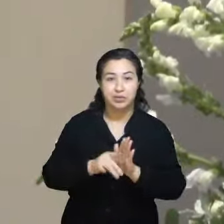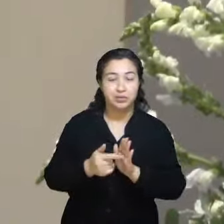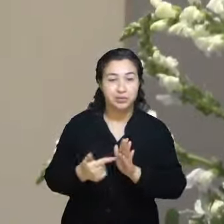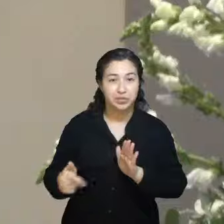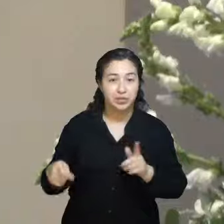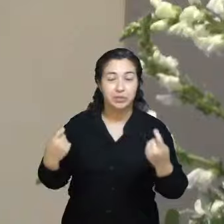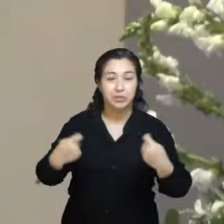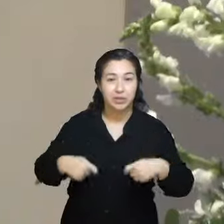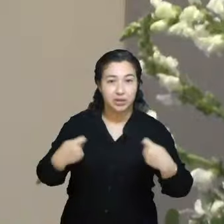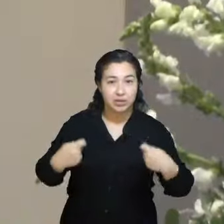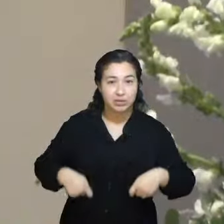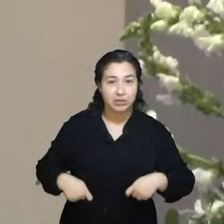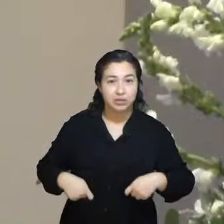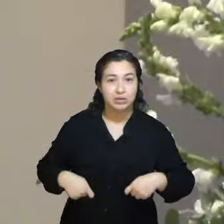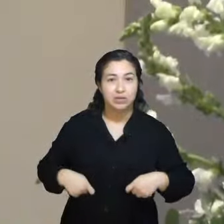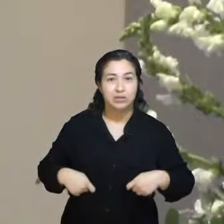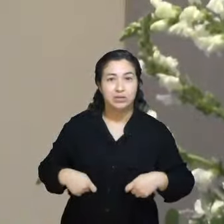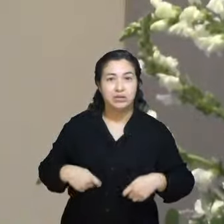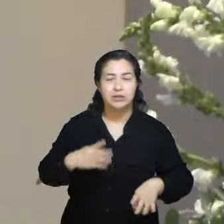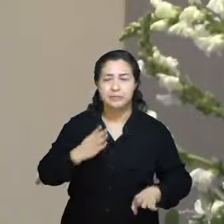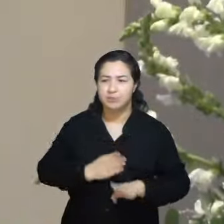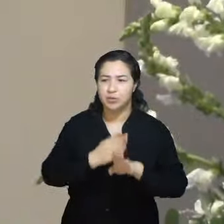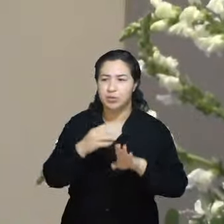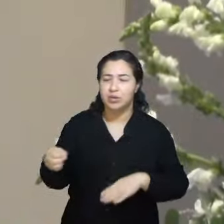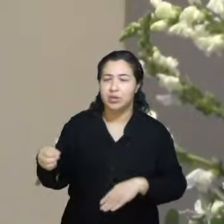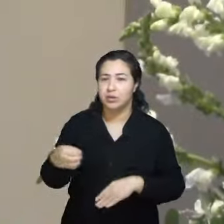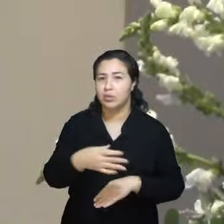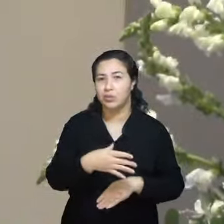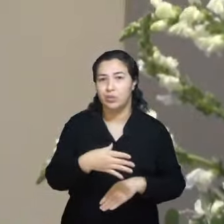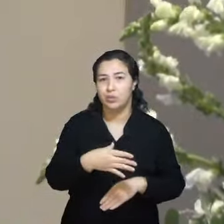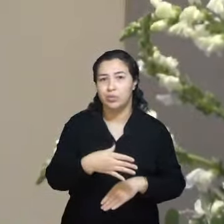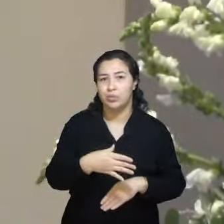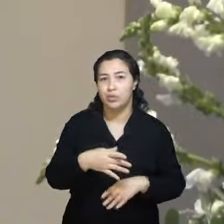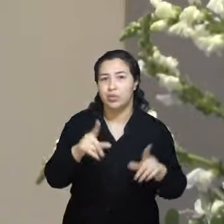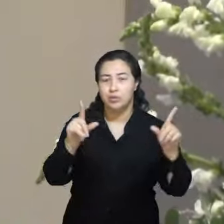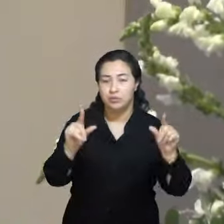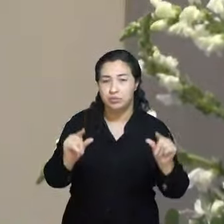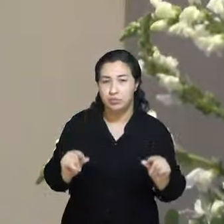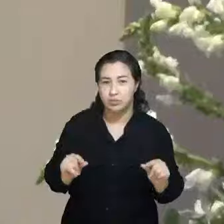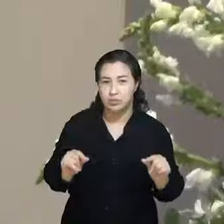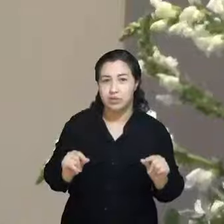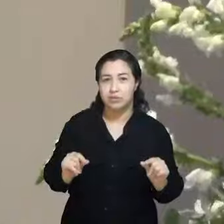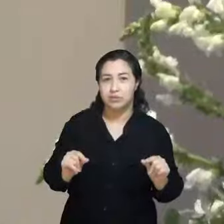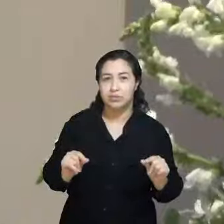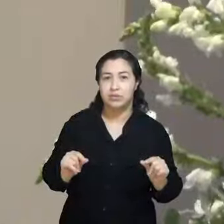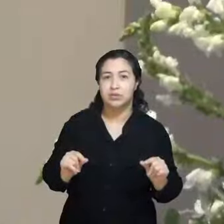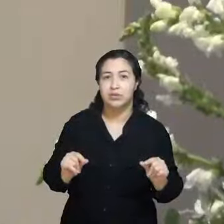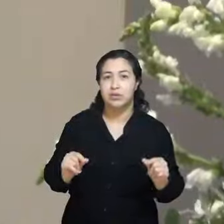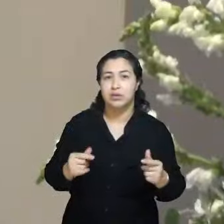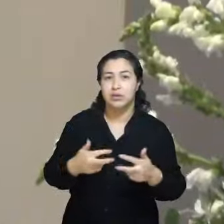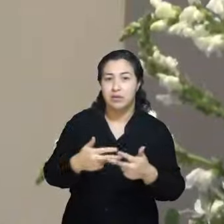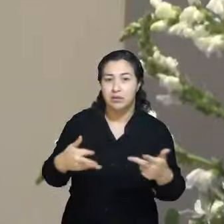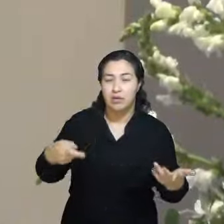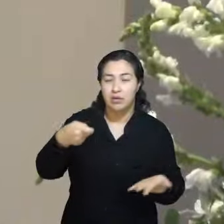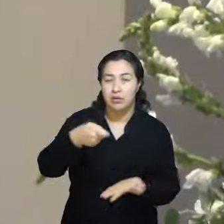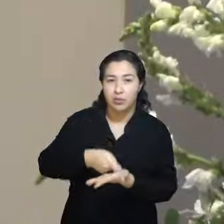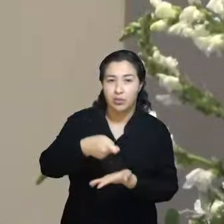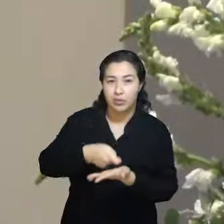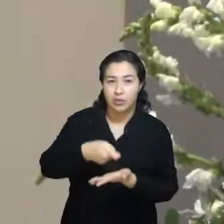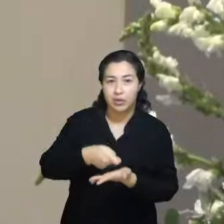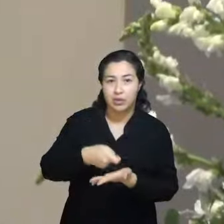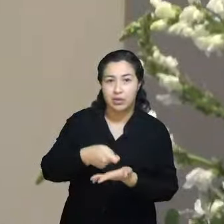formas e fórmulas que façam Minimizar esse efeito perverso do avolumar de obrigações colocadas sobre os